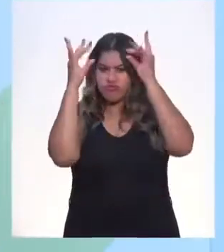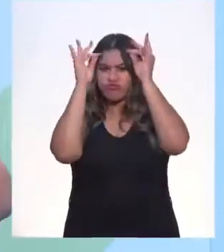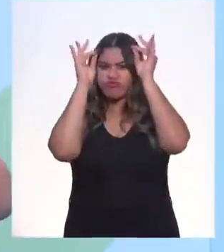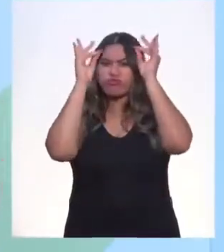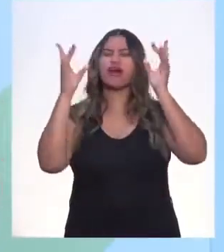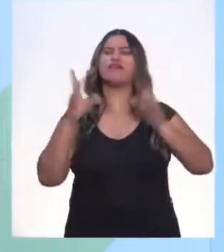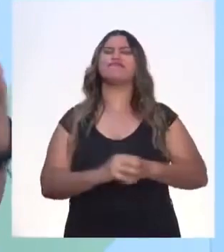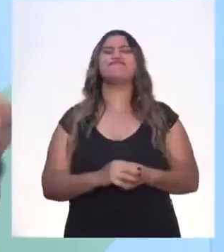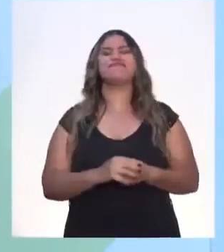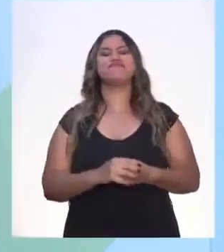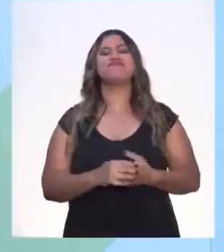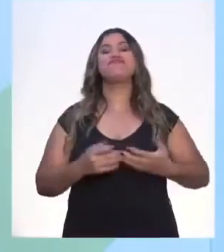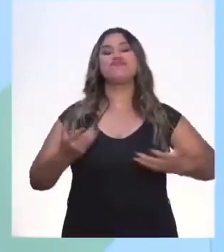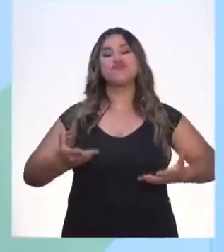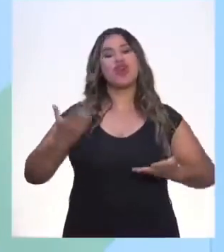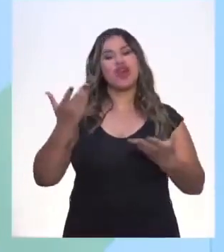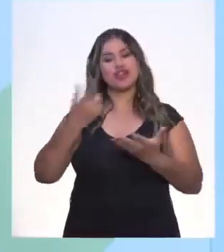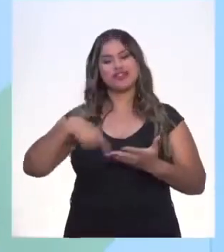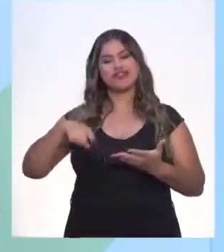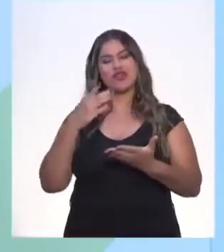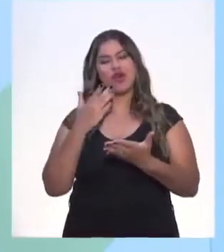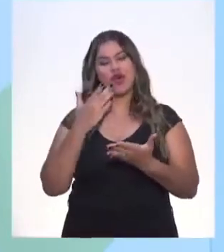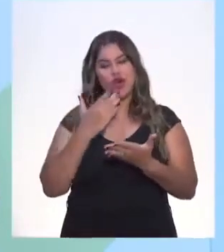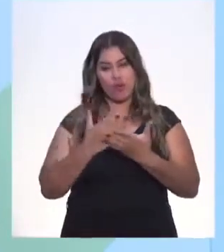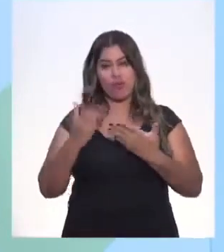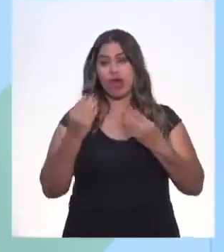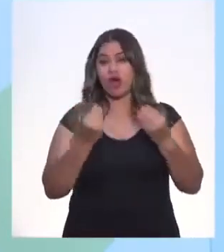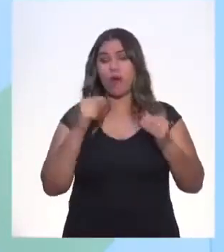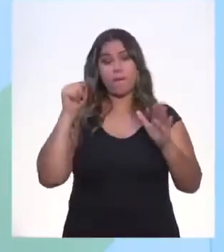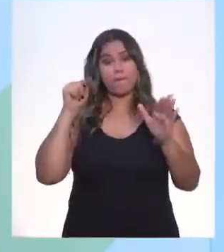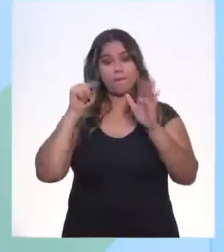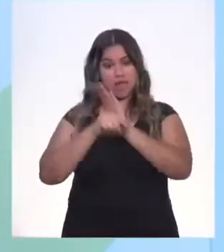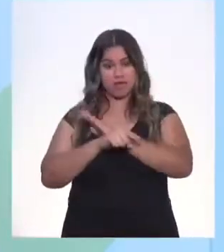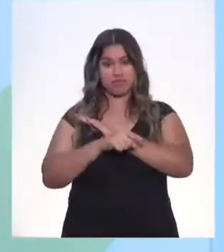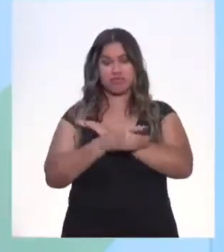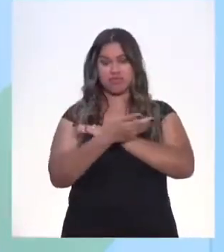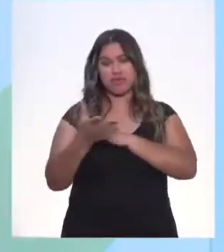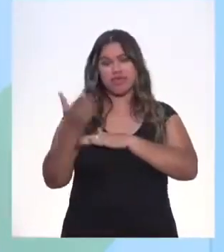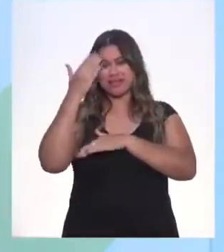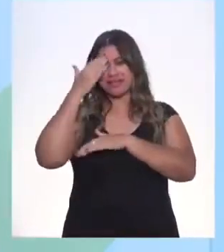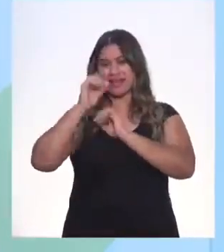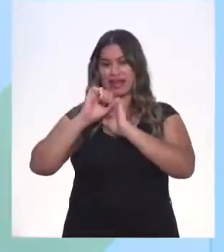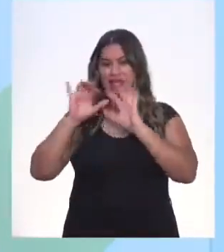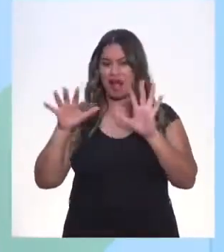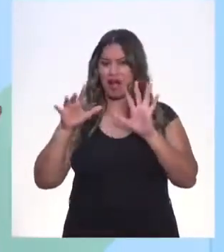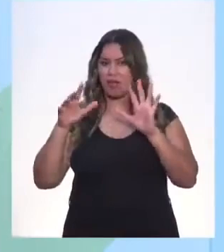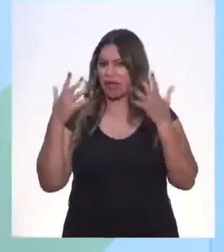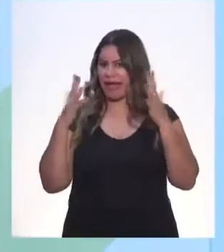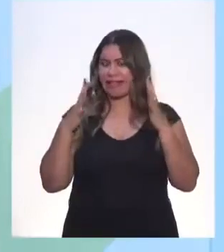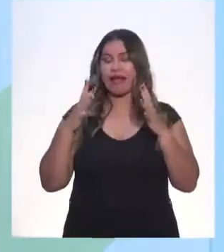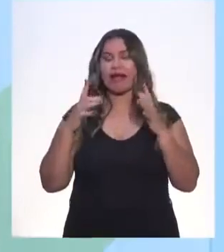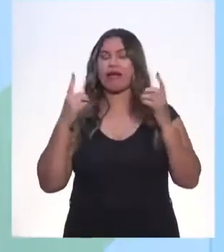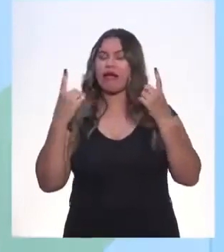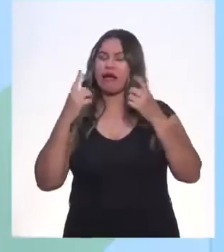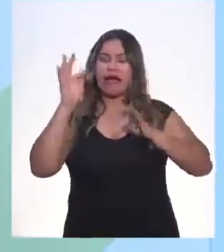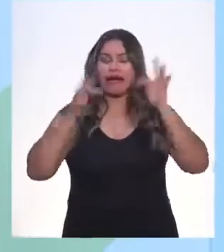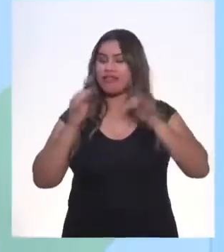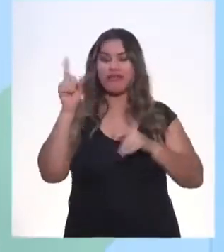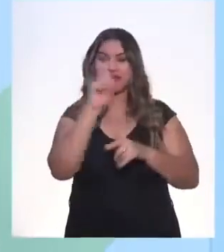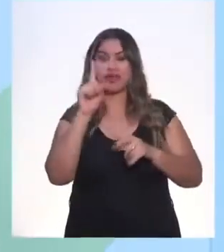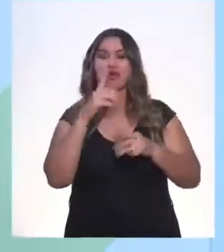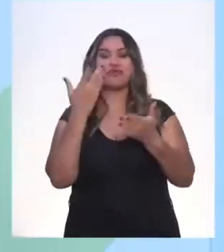como a gente gosta ali, né, de sempre trazer um questionamento para vocês já entrarem no clima, né, não de carnaval, mas da aula, então a gente